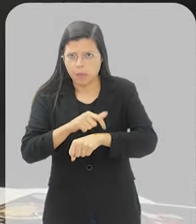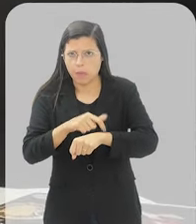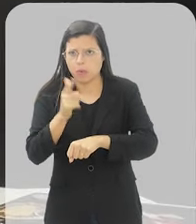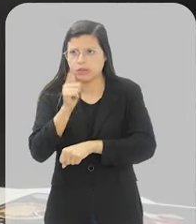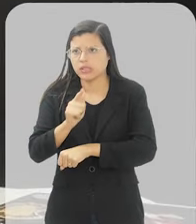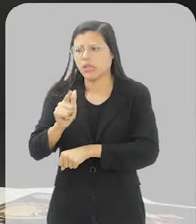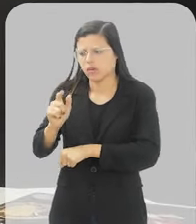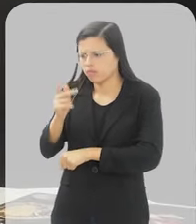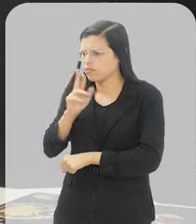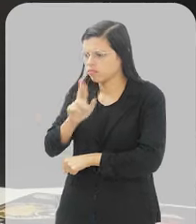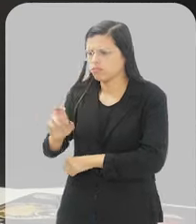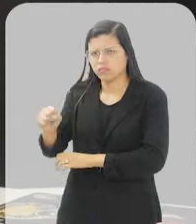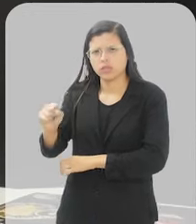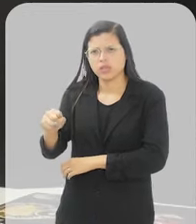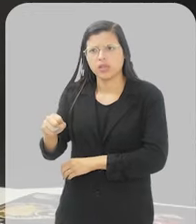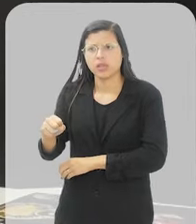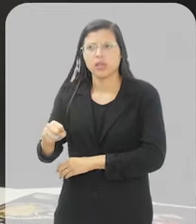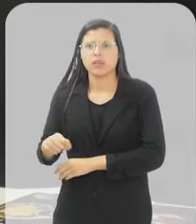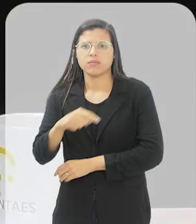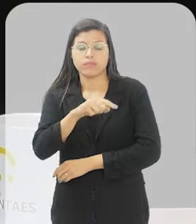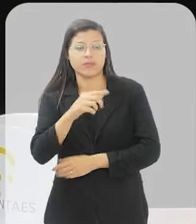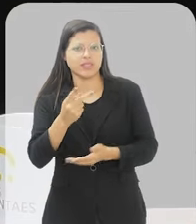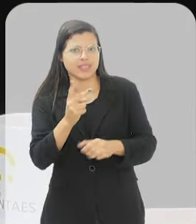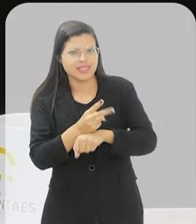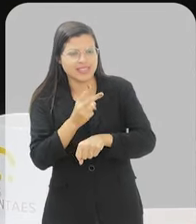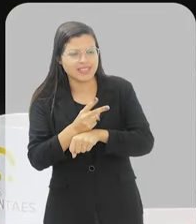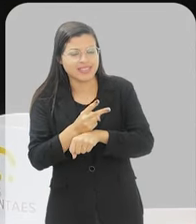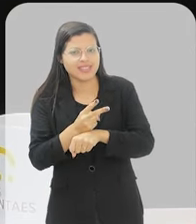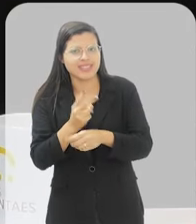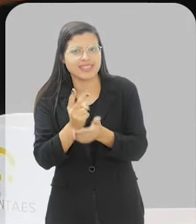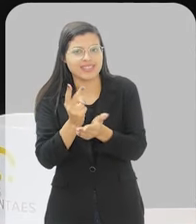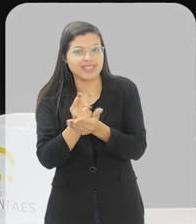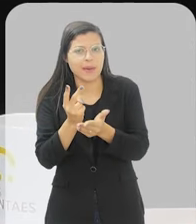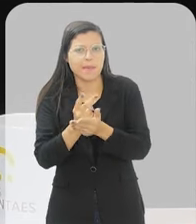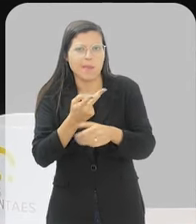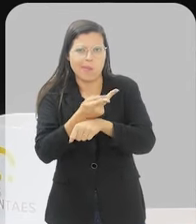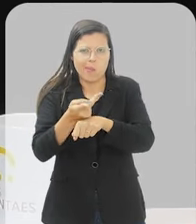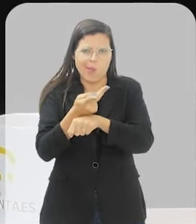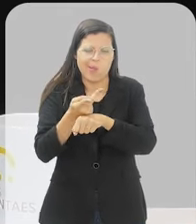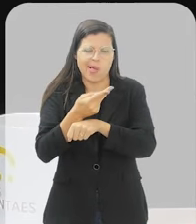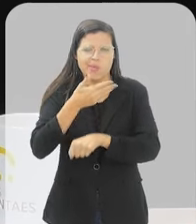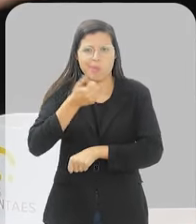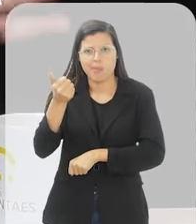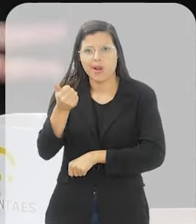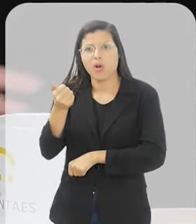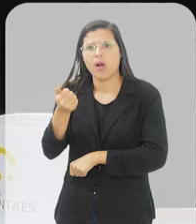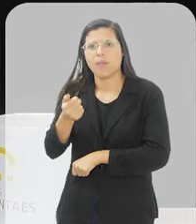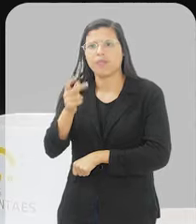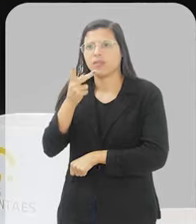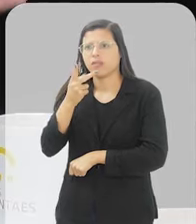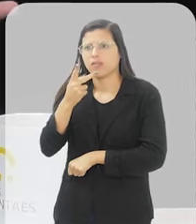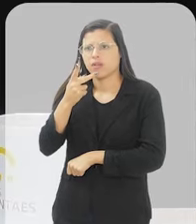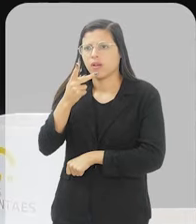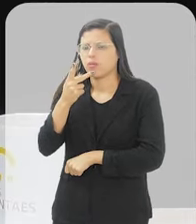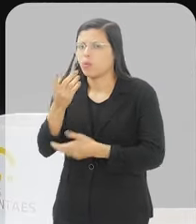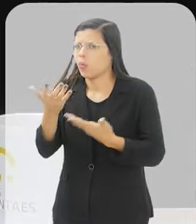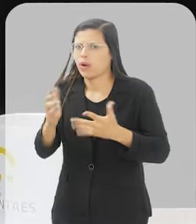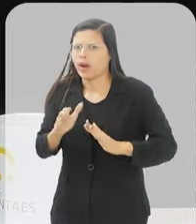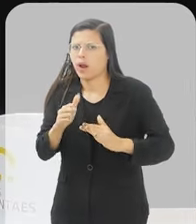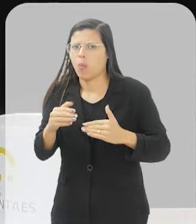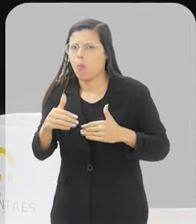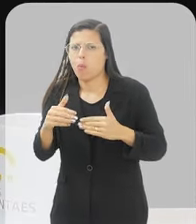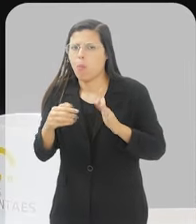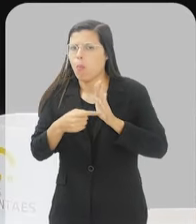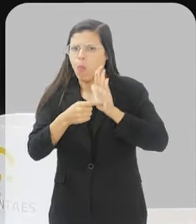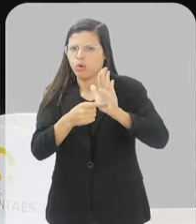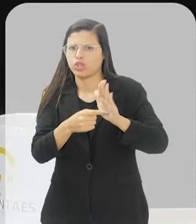sempre buscando a excelência, né? Sim, eu nunca. Aí ele falou: você não quer, você é novo, eu achei que você quisesse mostrar o corpo. Eu falei: não, não quero mostrar o corpo. Eu quero